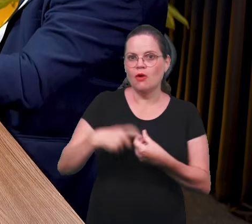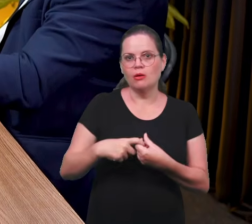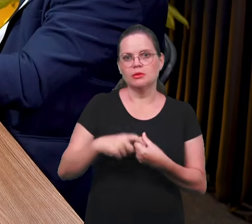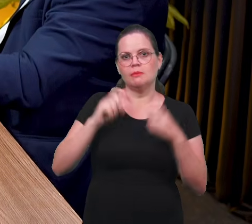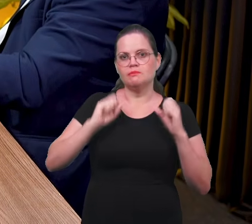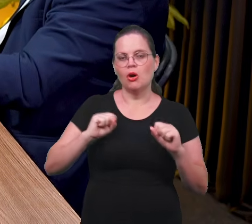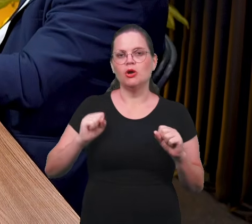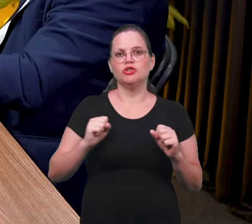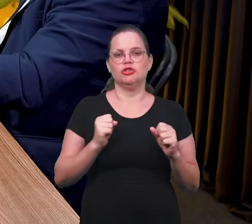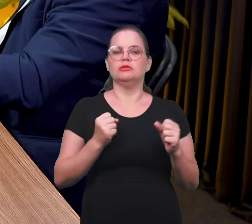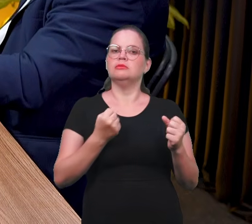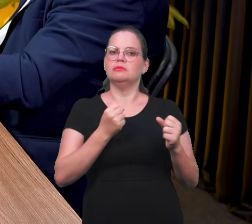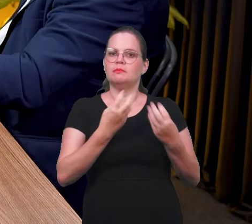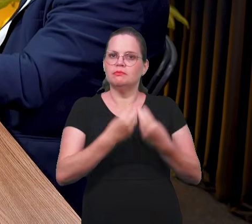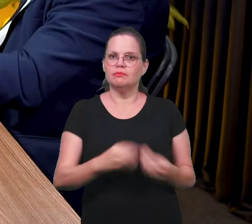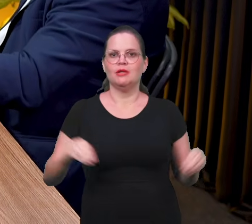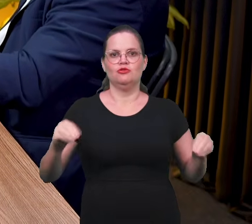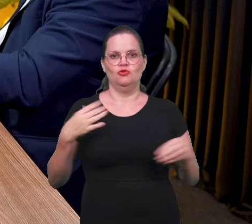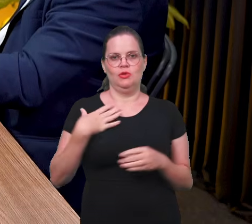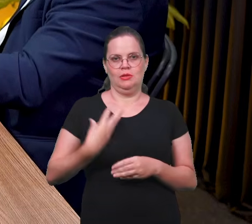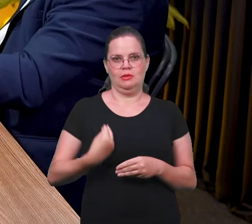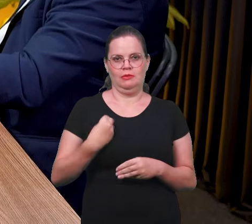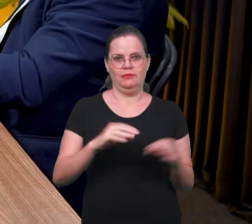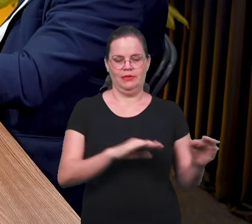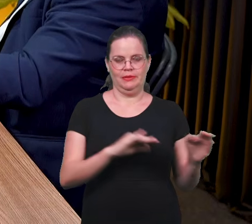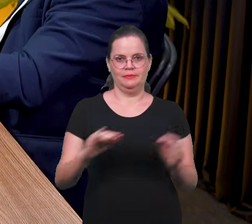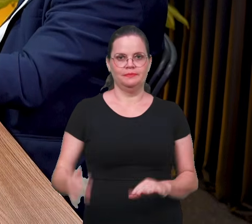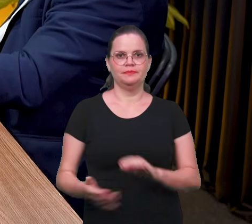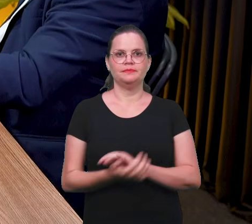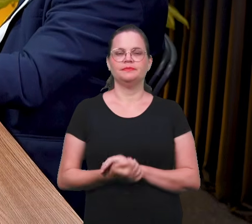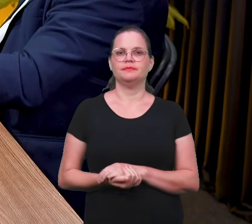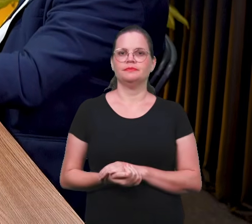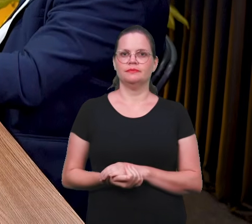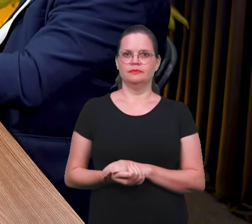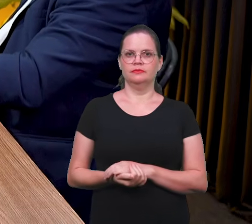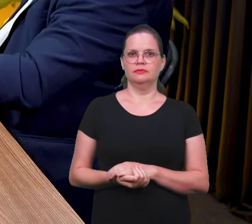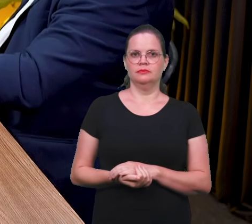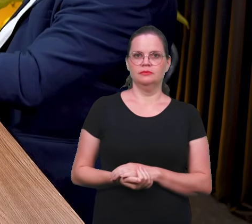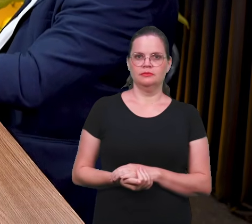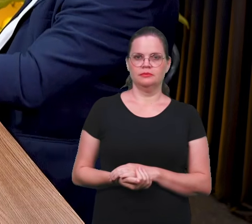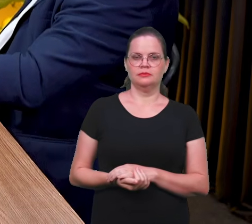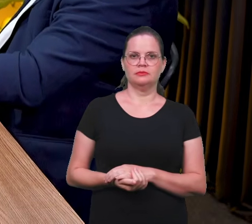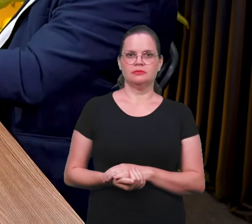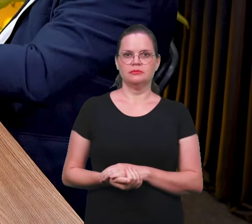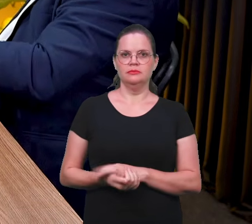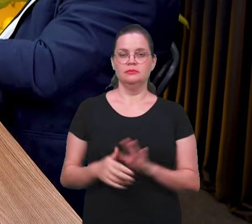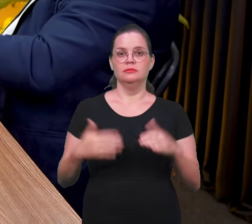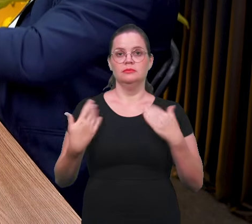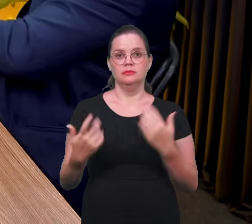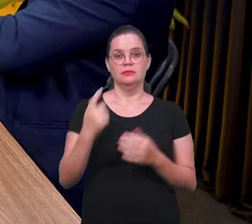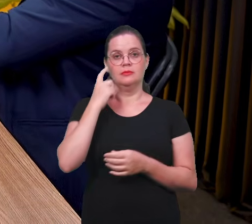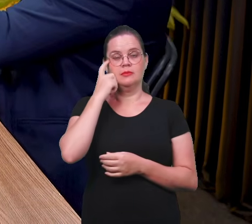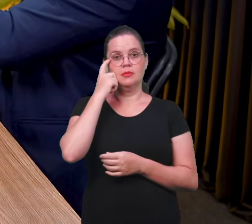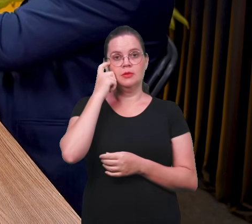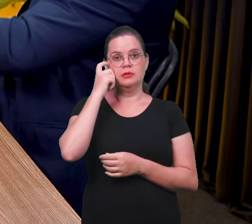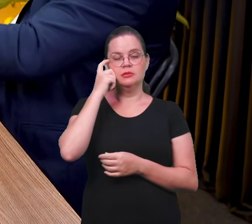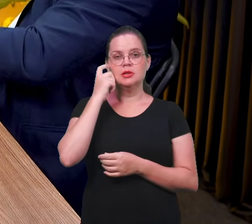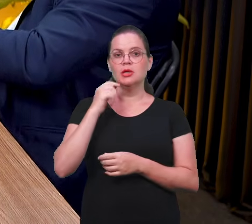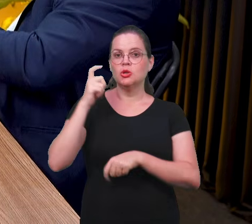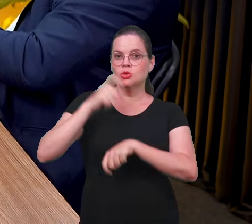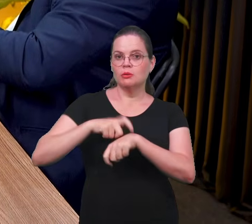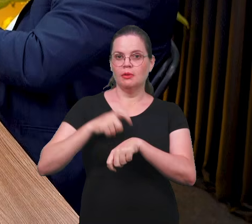voltando um pouquinho, pastor Fabiano, no texto base, né, Quando isso acontece, quando esse